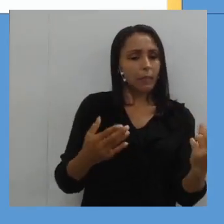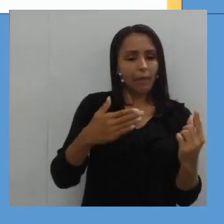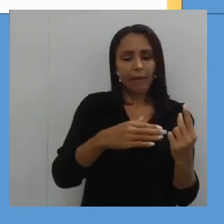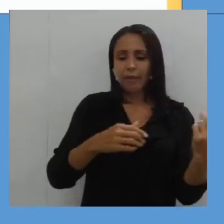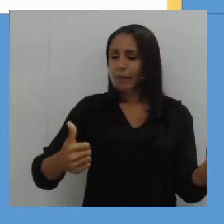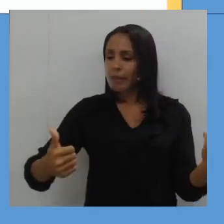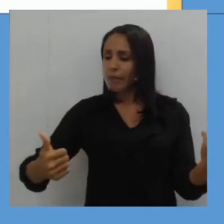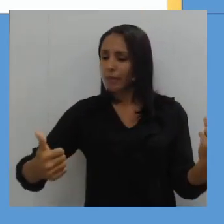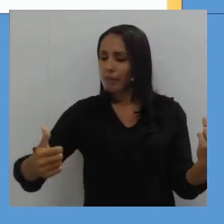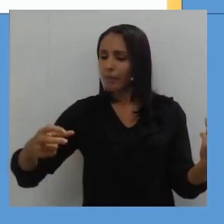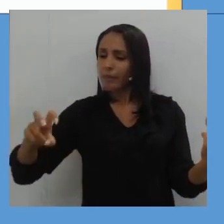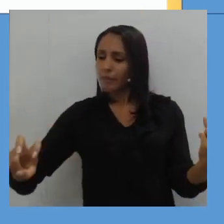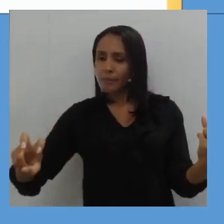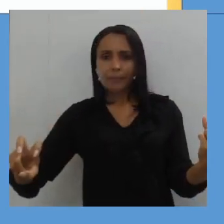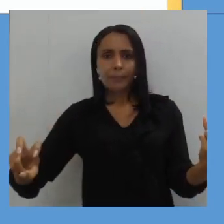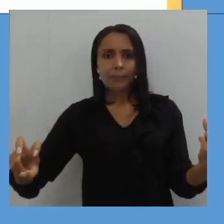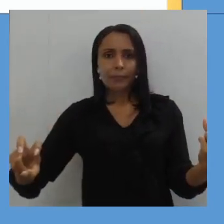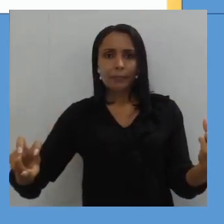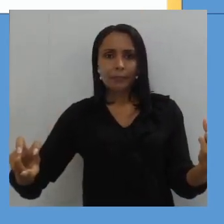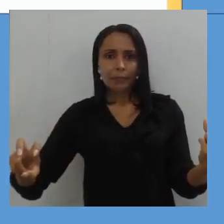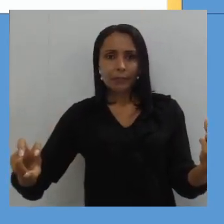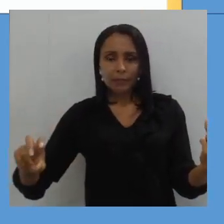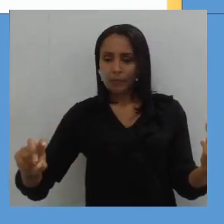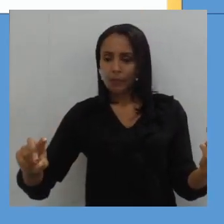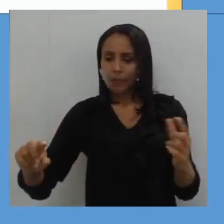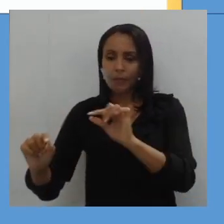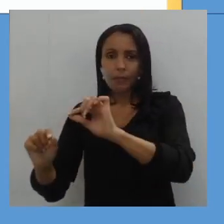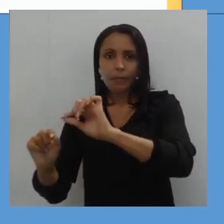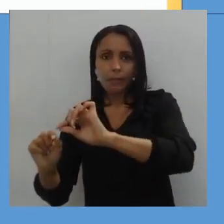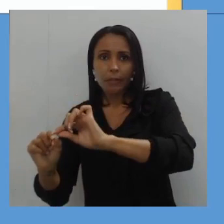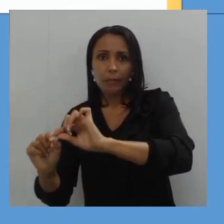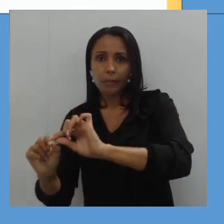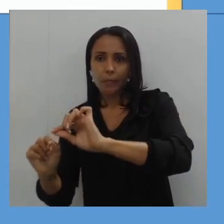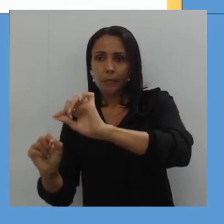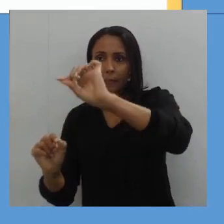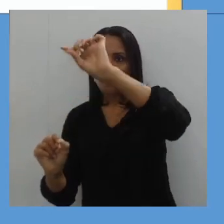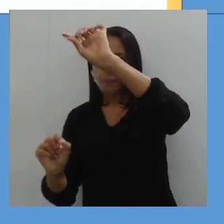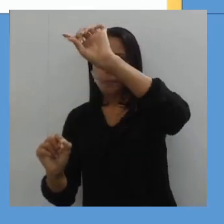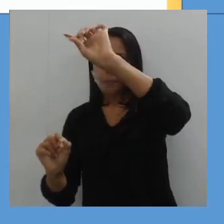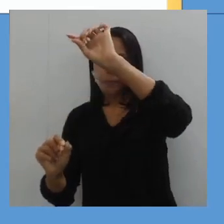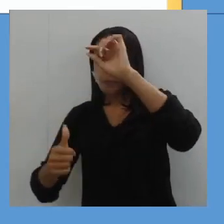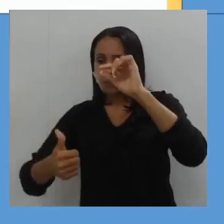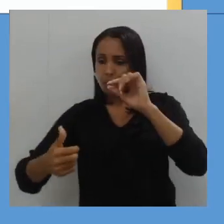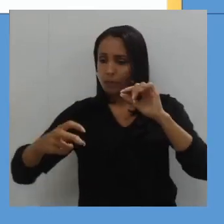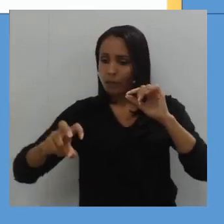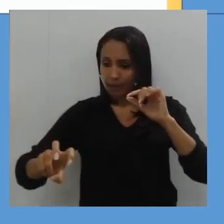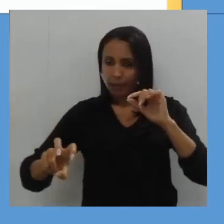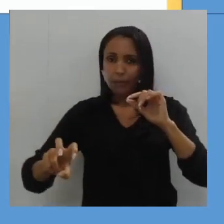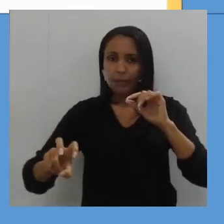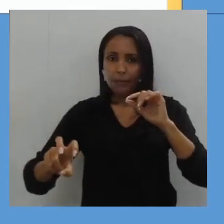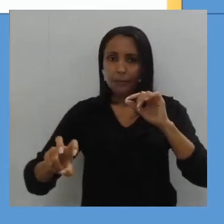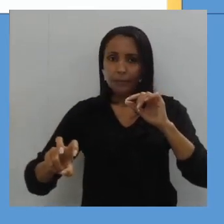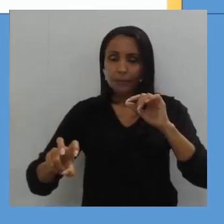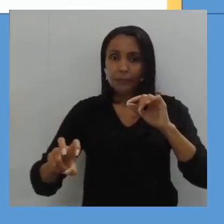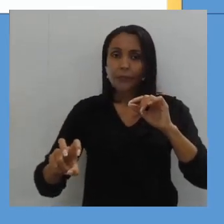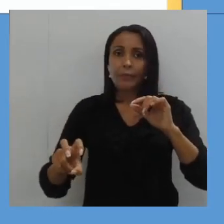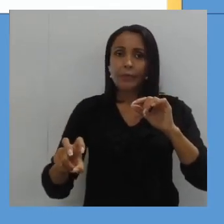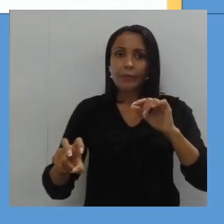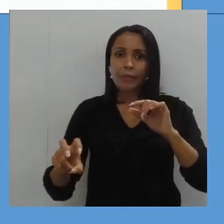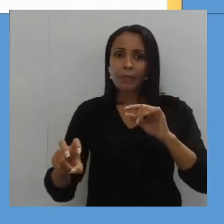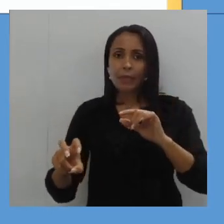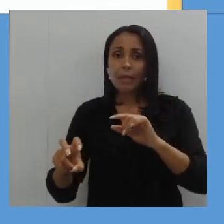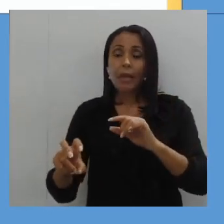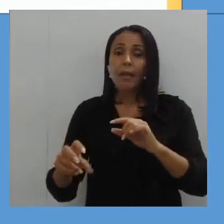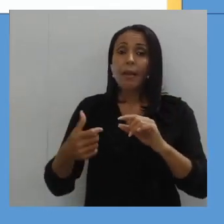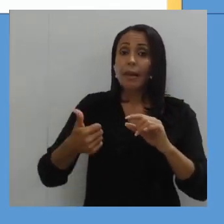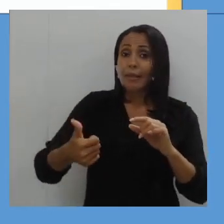número 15. Ó. 1, 2, 3, 4, 5, 15. Então, eu marco aqui o ponto 15, está aqui, ele está aqui. Então,